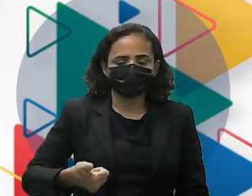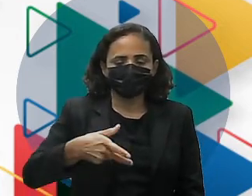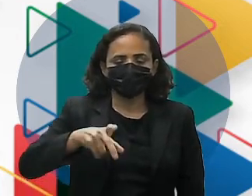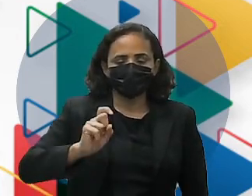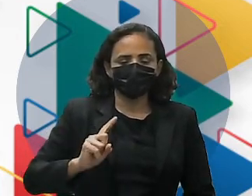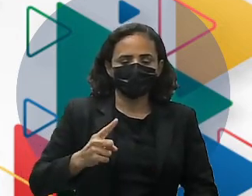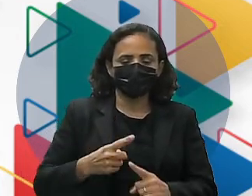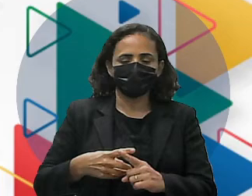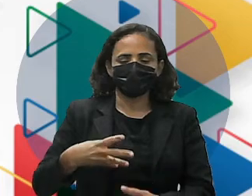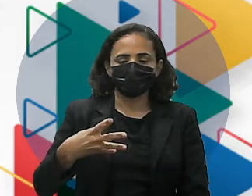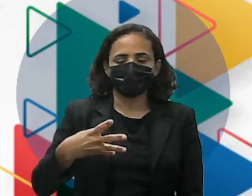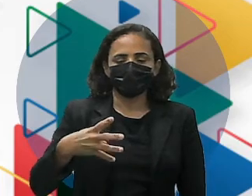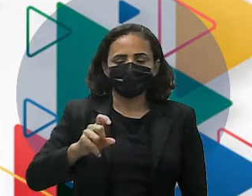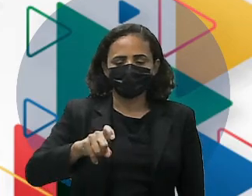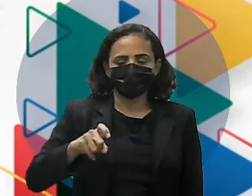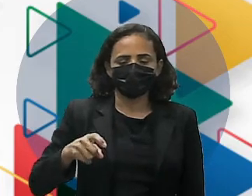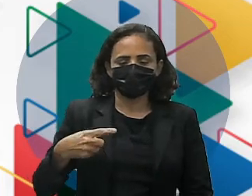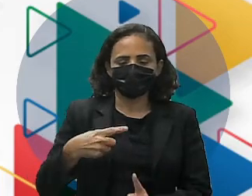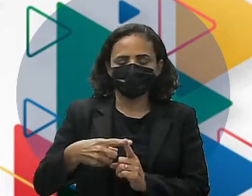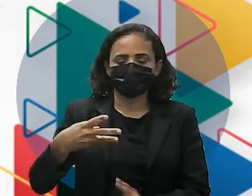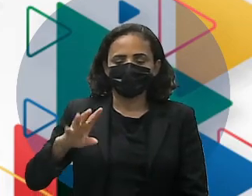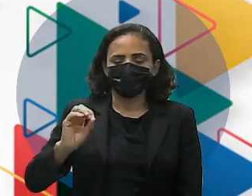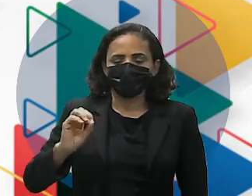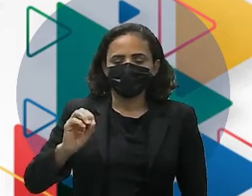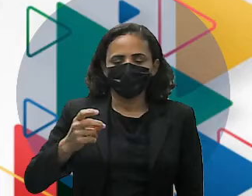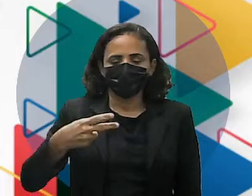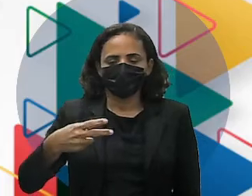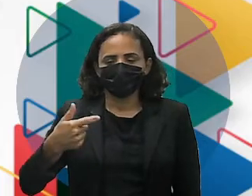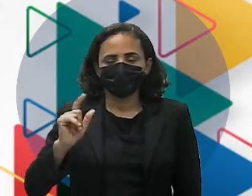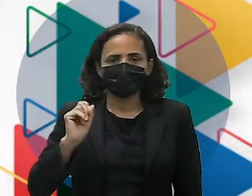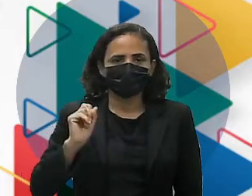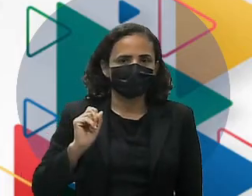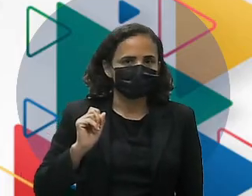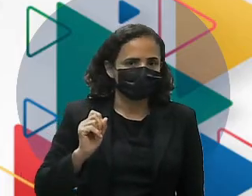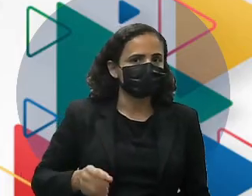15x mais 4x dá 19x.